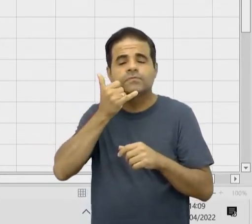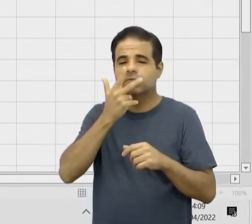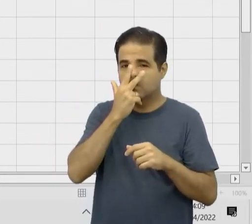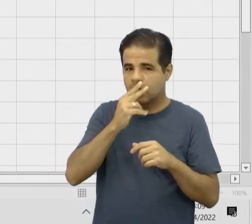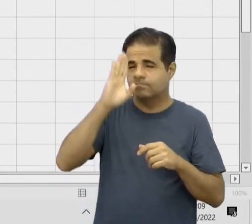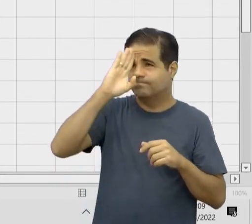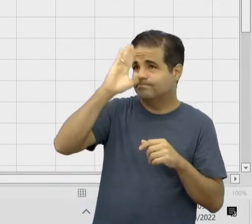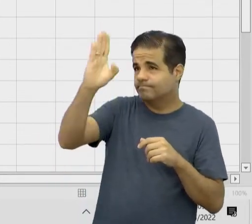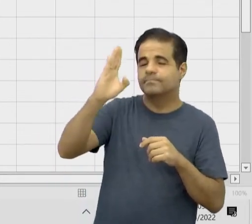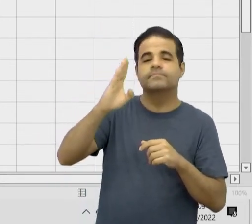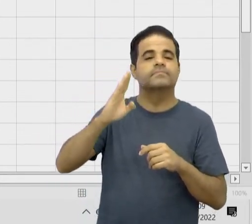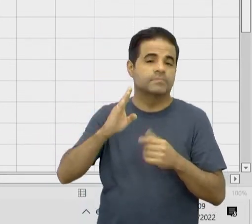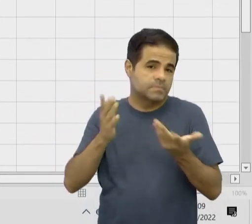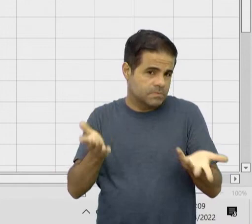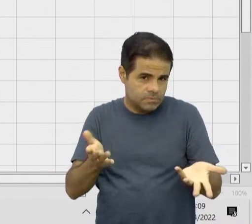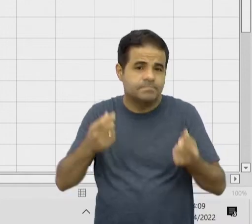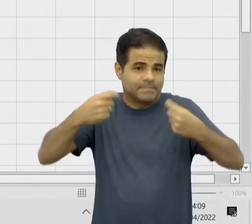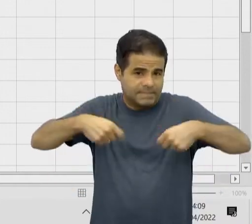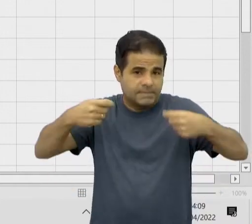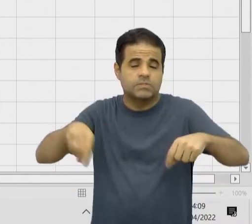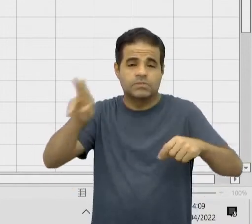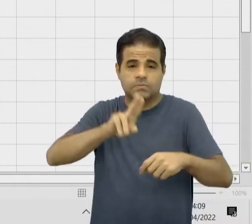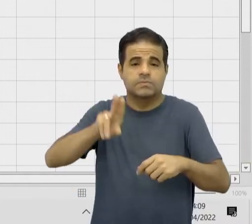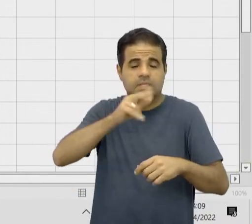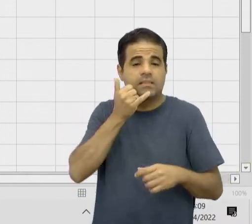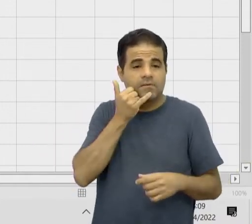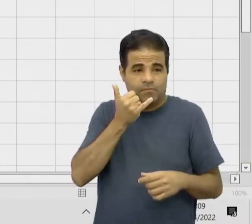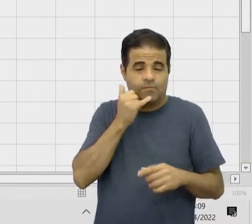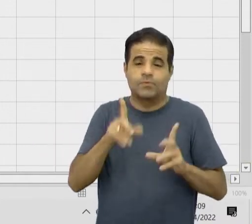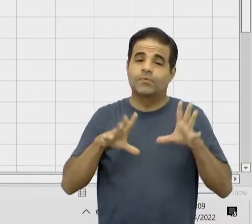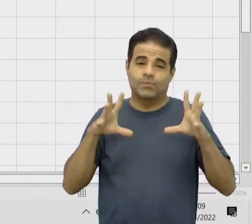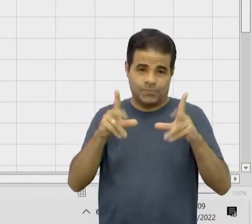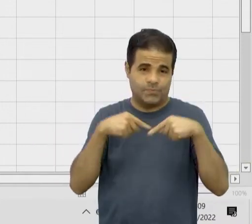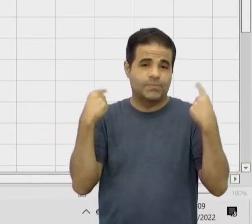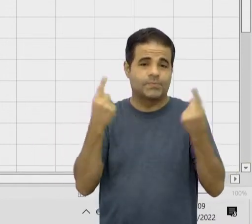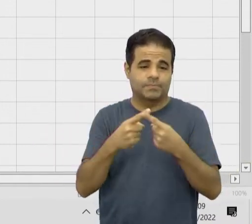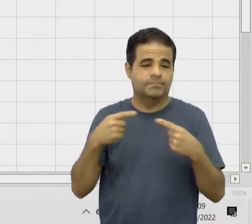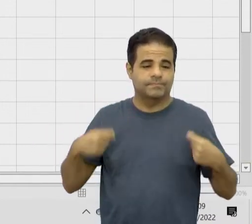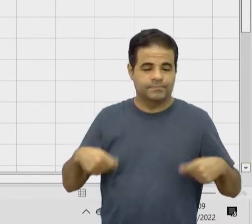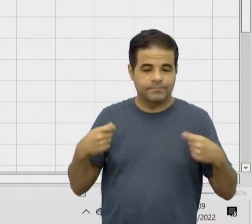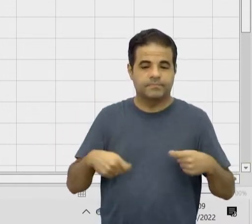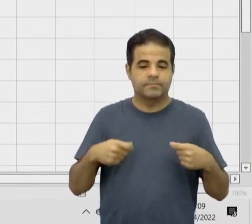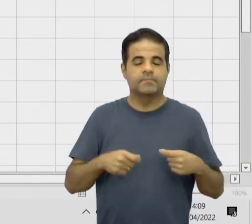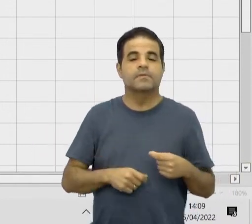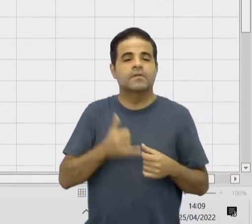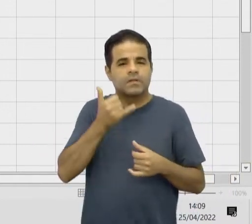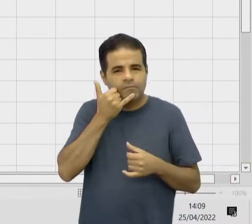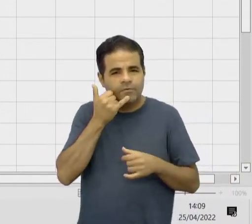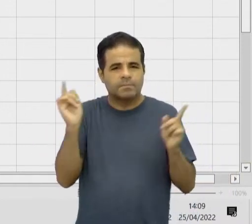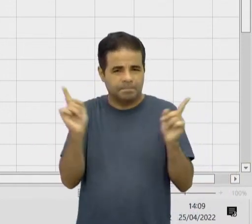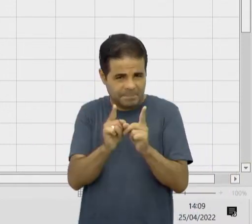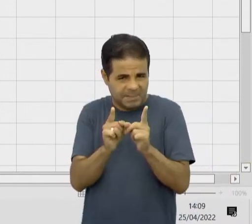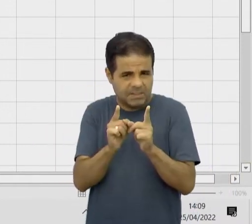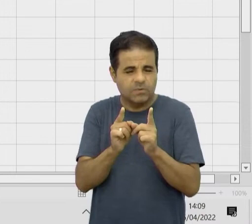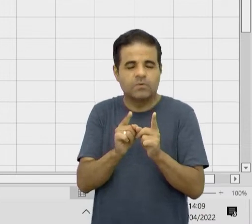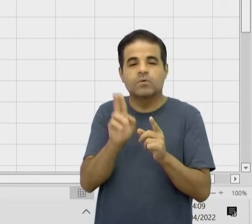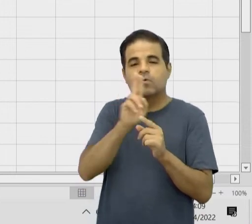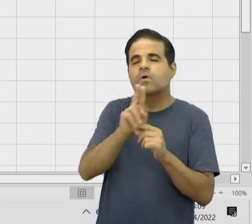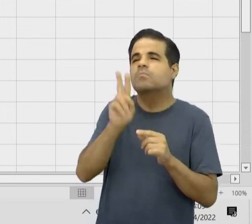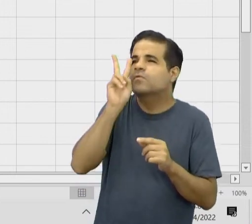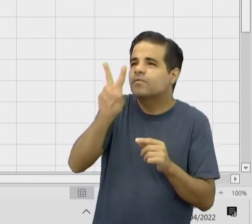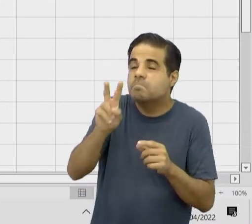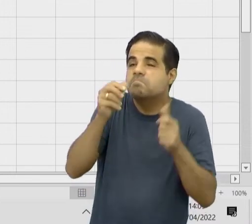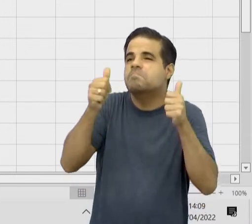o principal. Acho que sem isso a gente não... Será que está muito pequeno, Silene? O telefone tá, né? Tá, mas não enxergo,